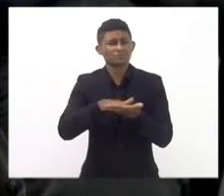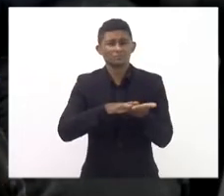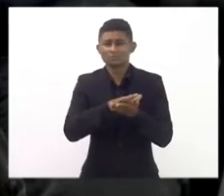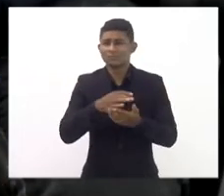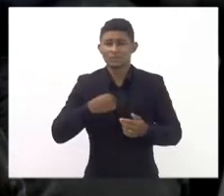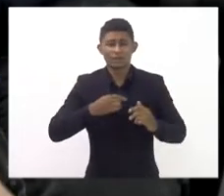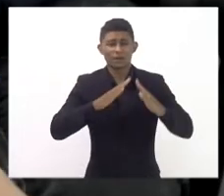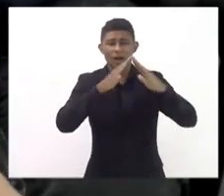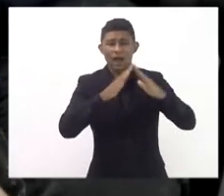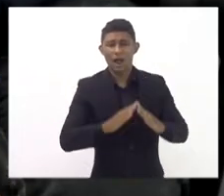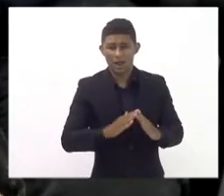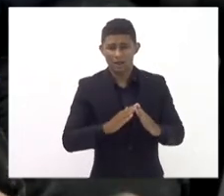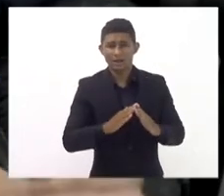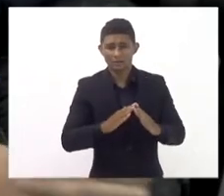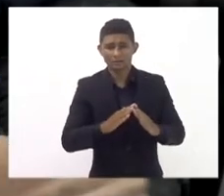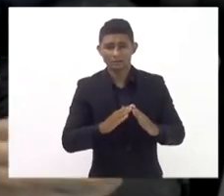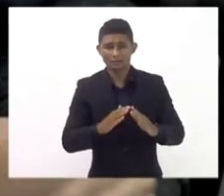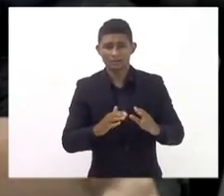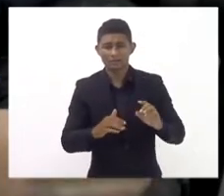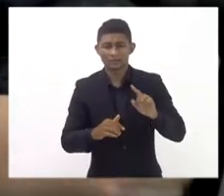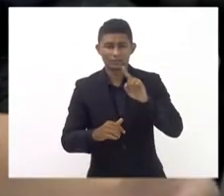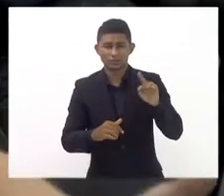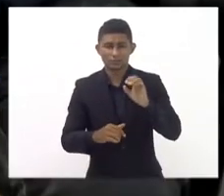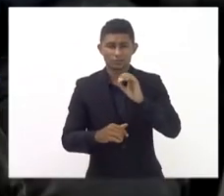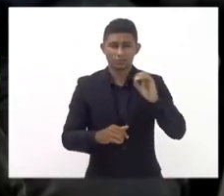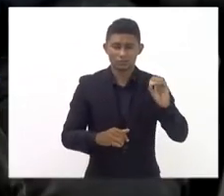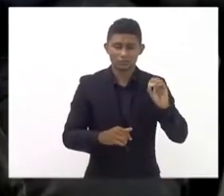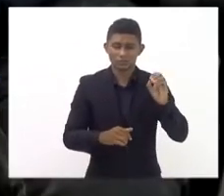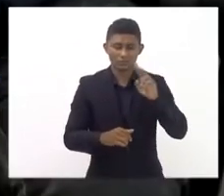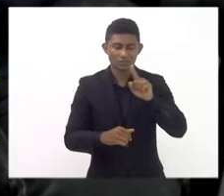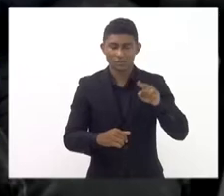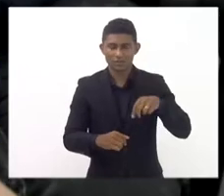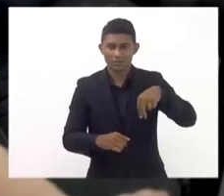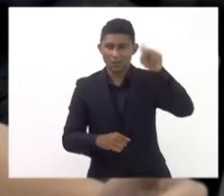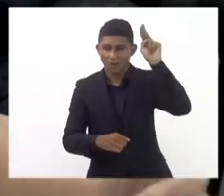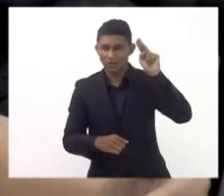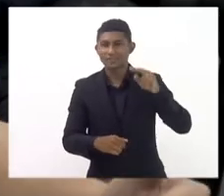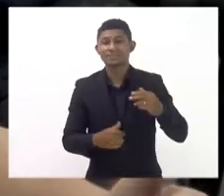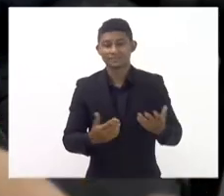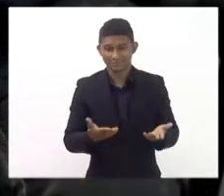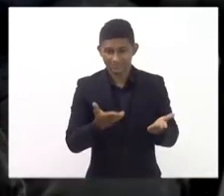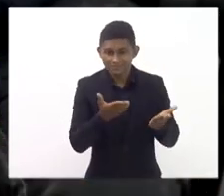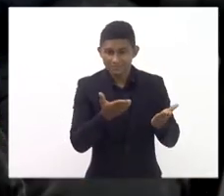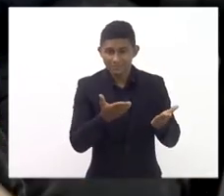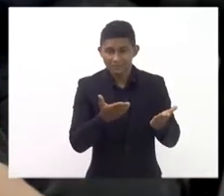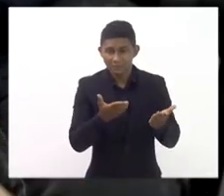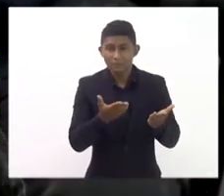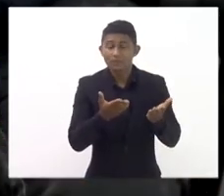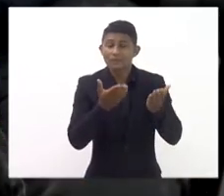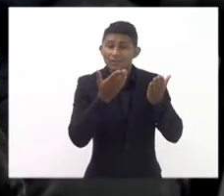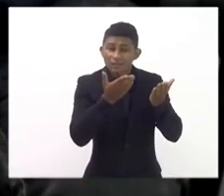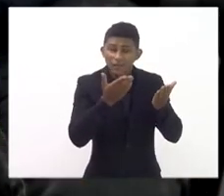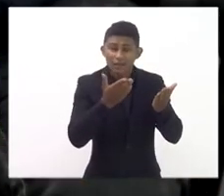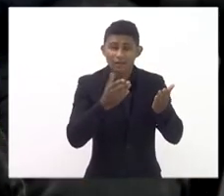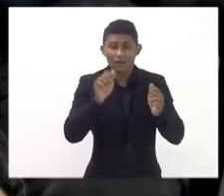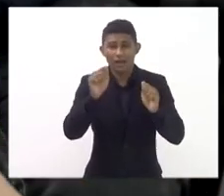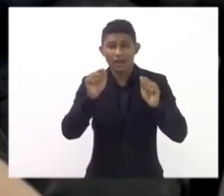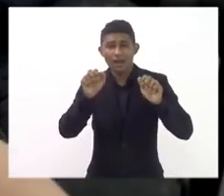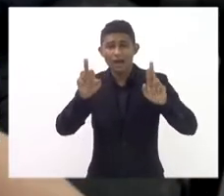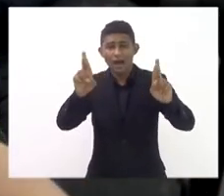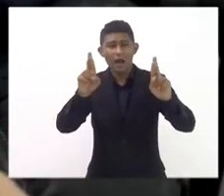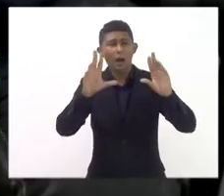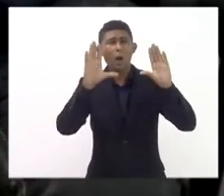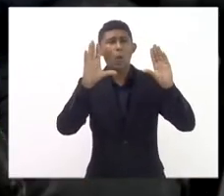pós-pandemia, isso que eu já digo como se a pandemia já tivesse acabado, os ar-condicionados continuam desligados,